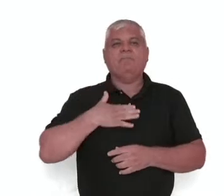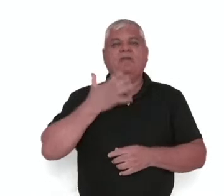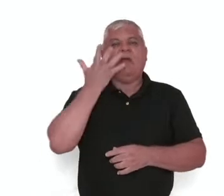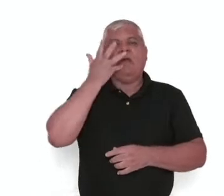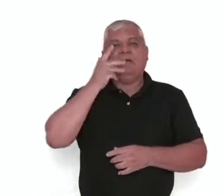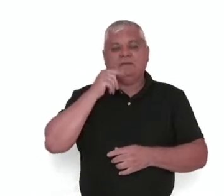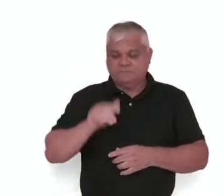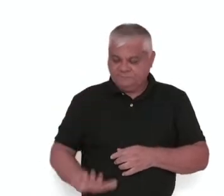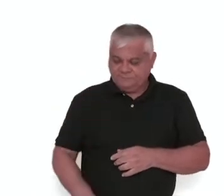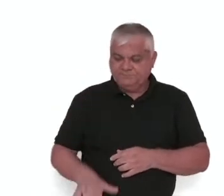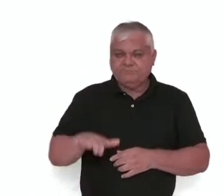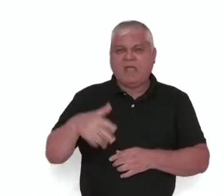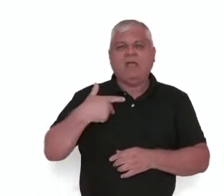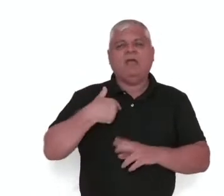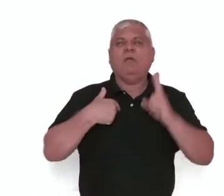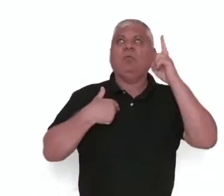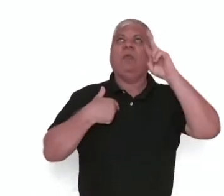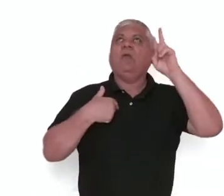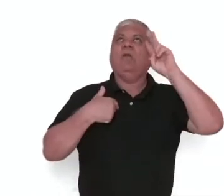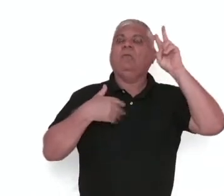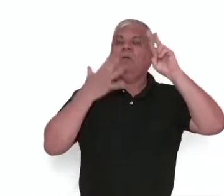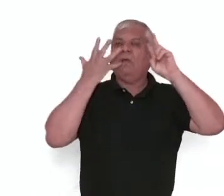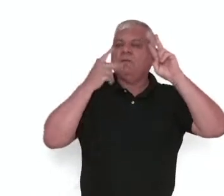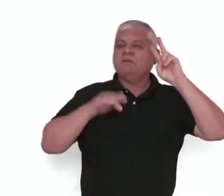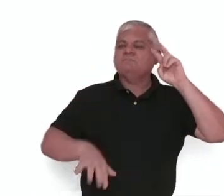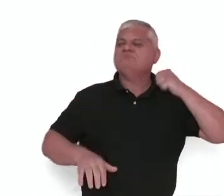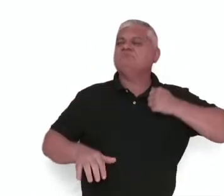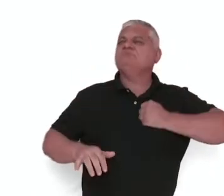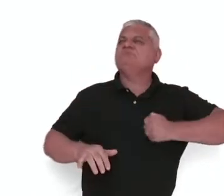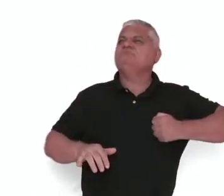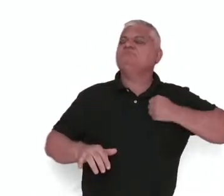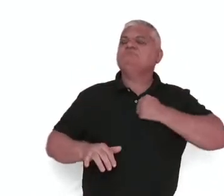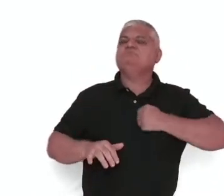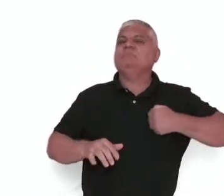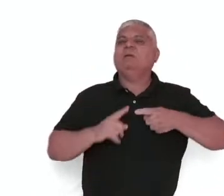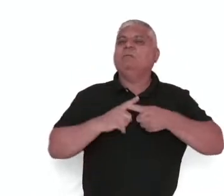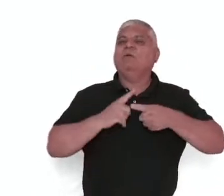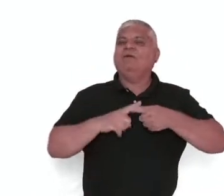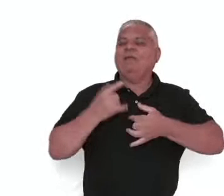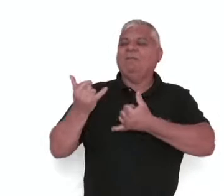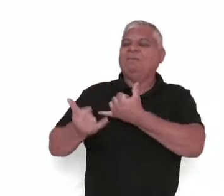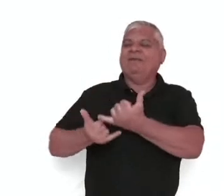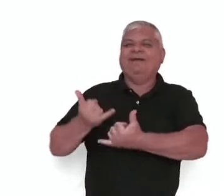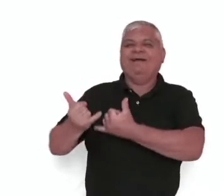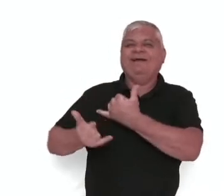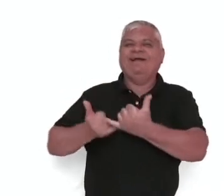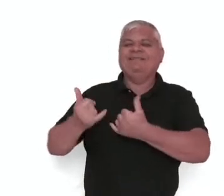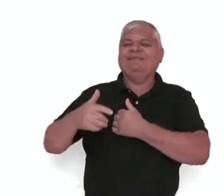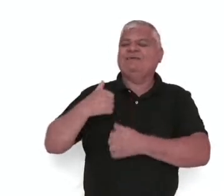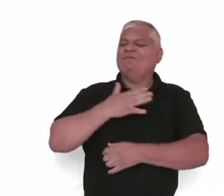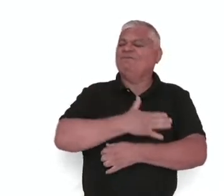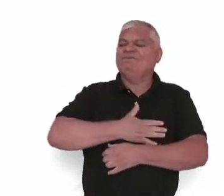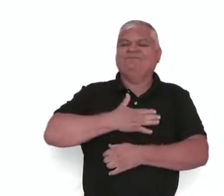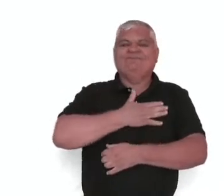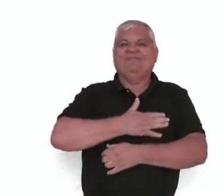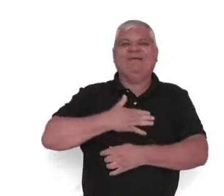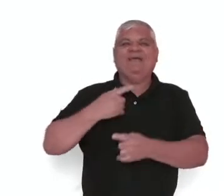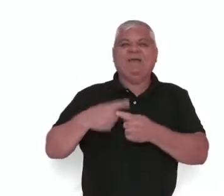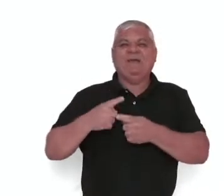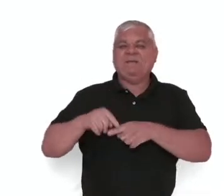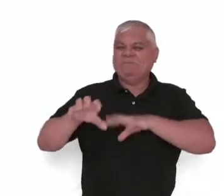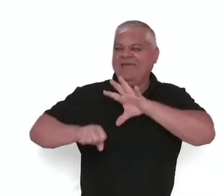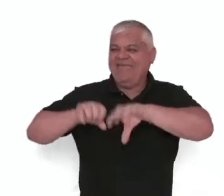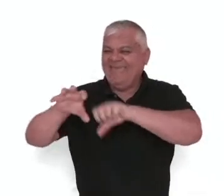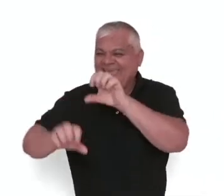infância. Lembro da minha infância com muita saudade. Lembro das brincadeiras que eu mais gostava.